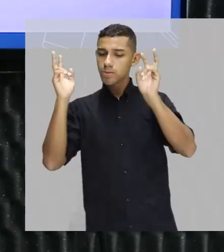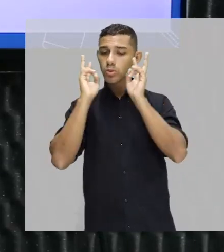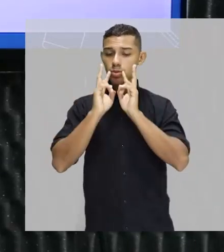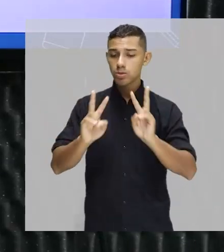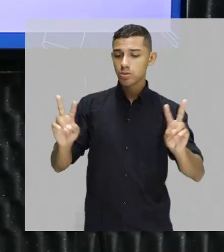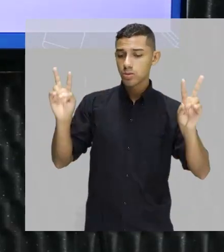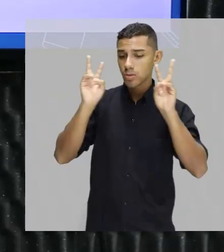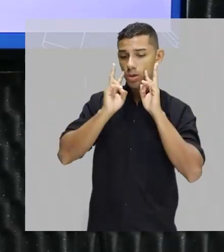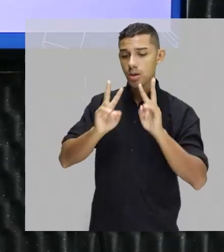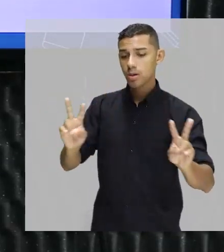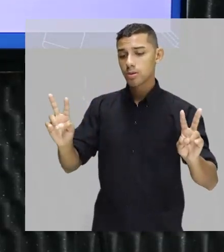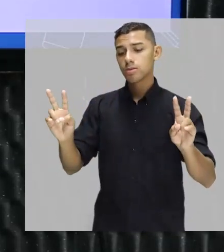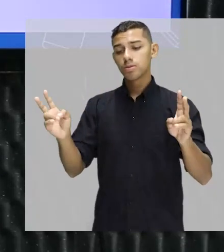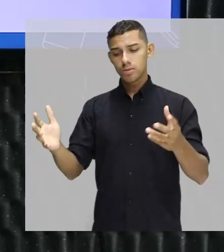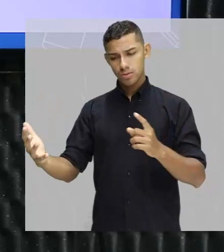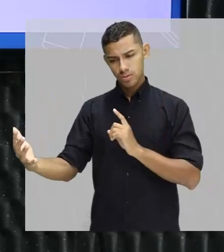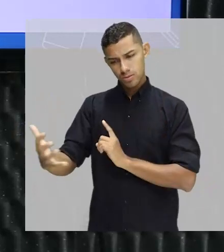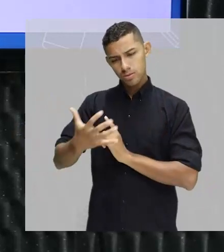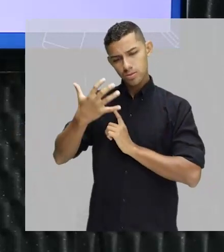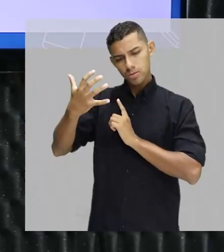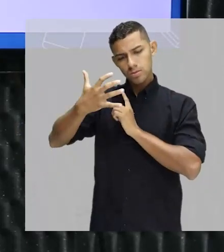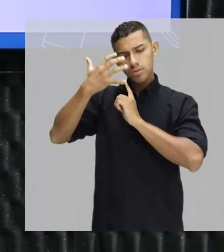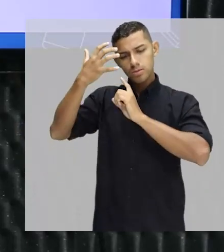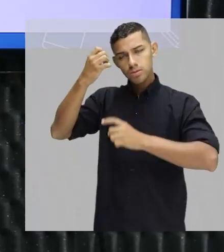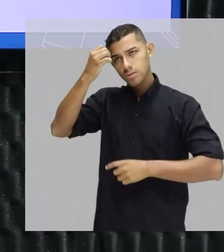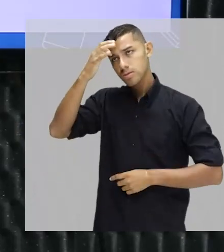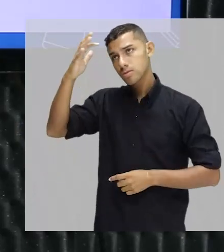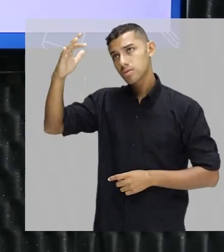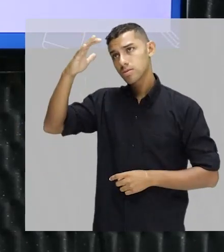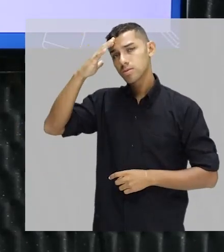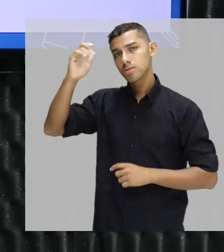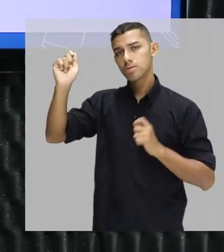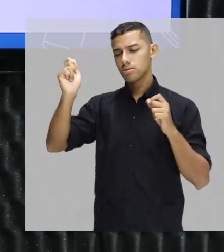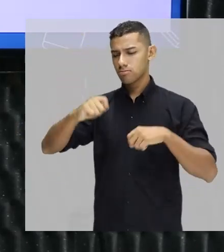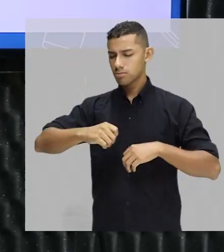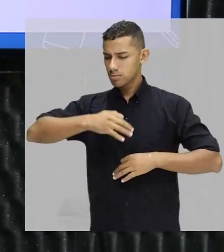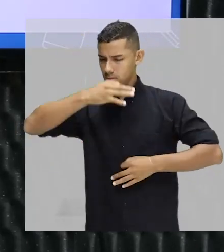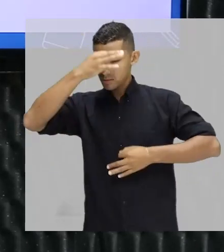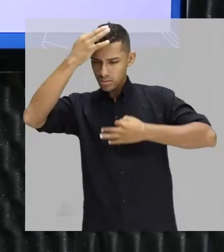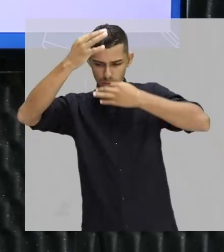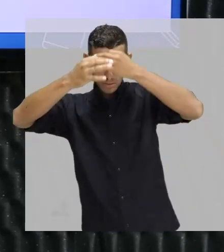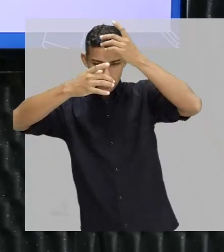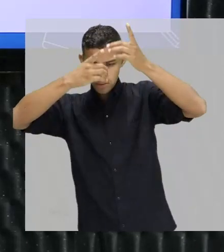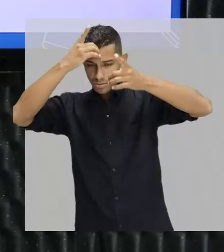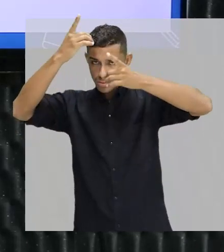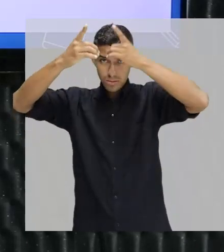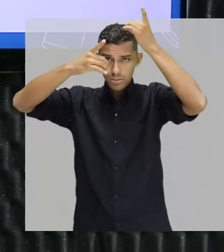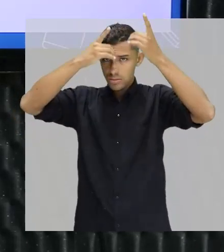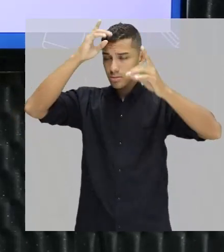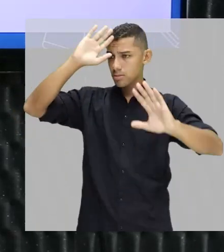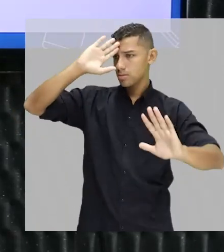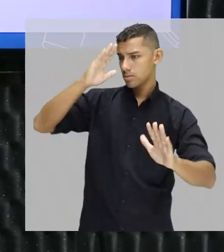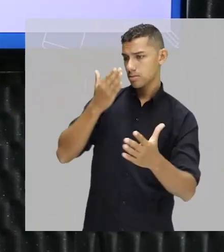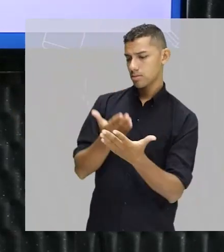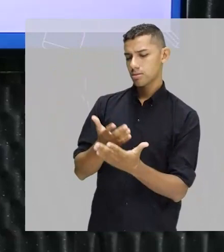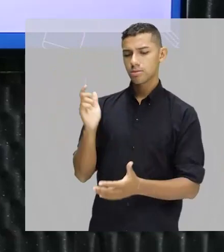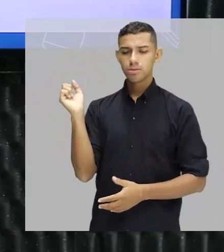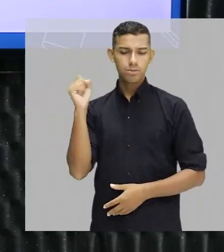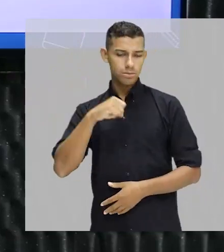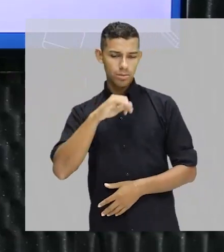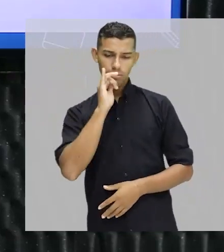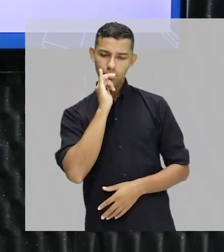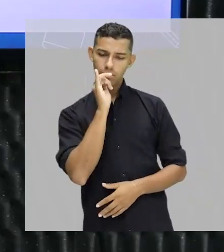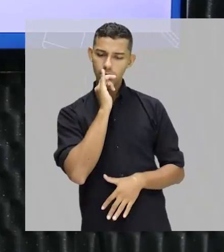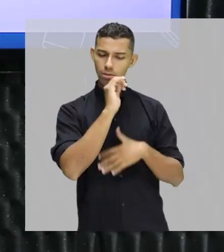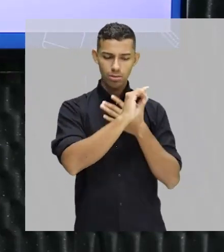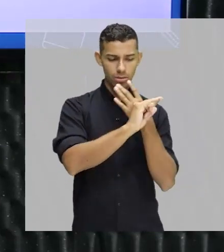leitor, influenciando ideologicamente, né, trazendo aquelas ideias do que se acredita. Querendo ou não, o